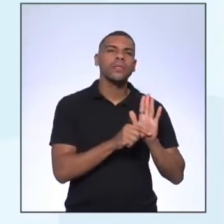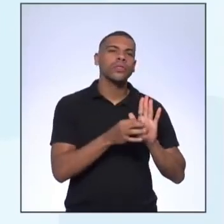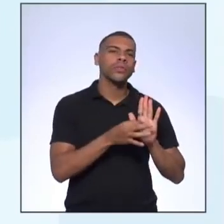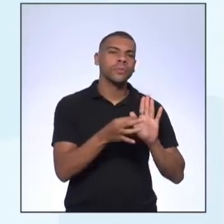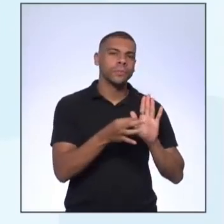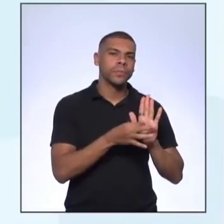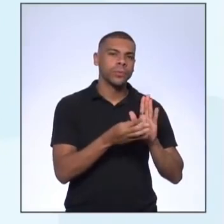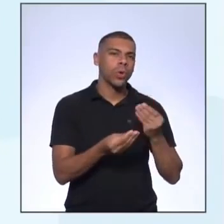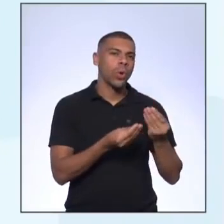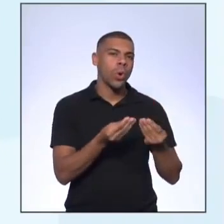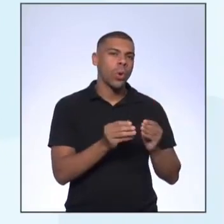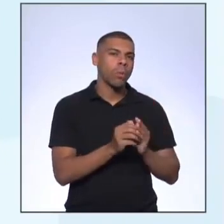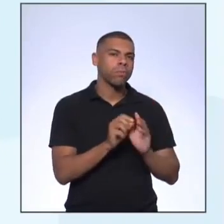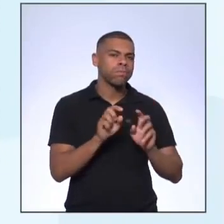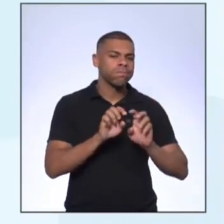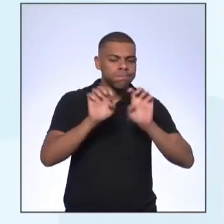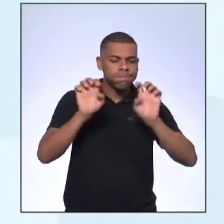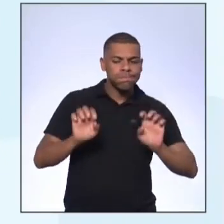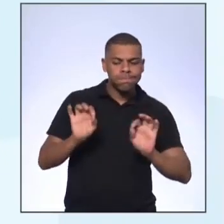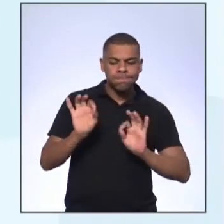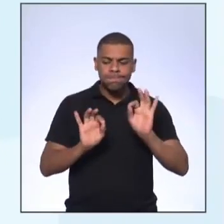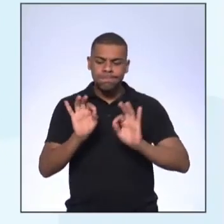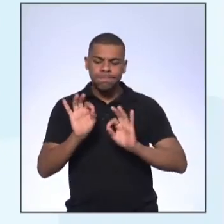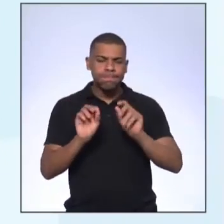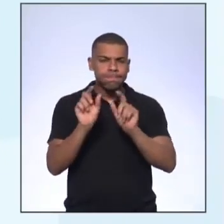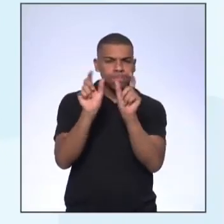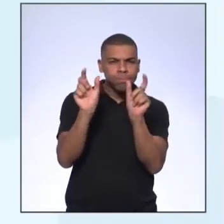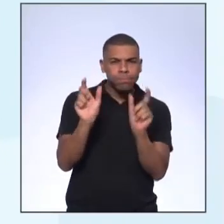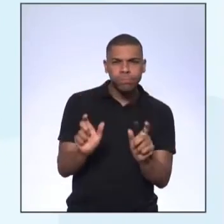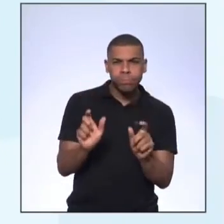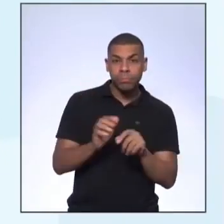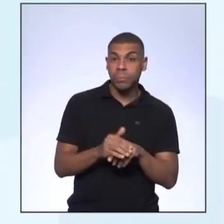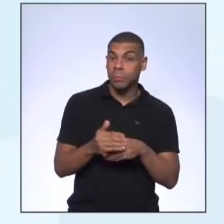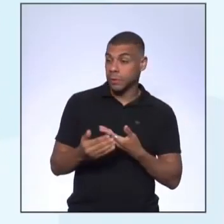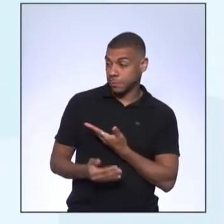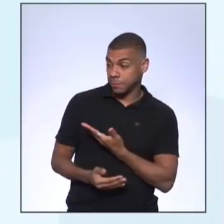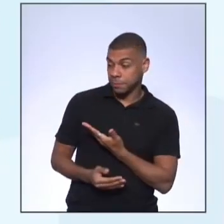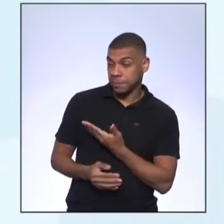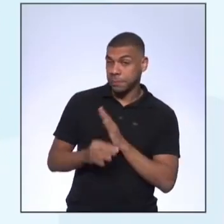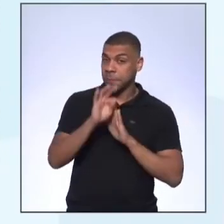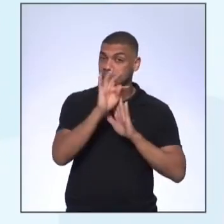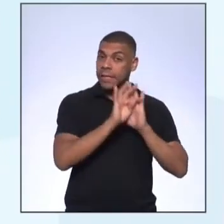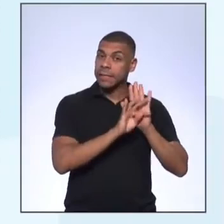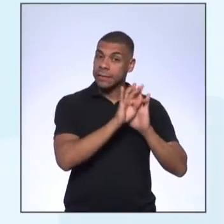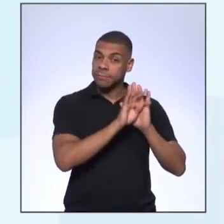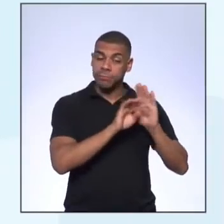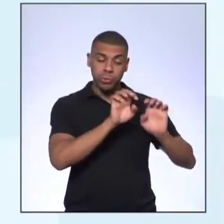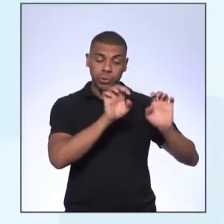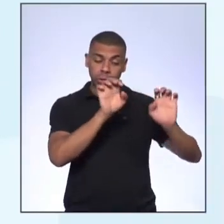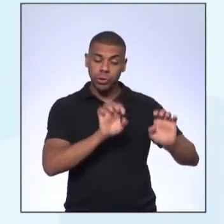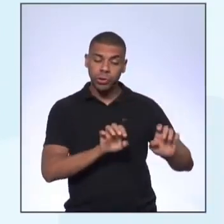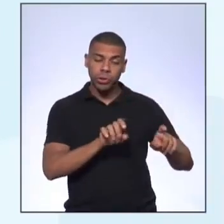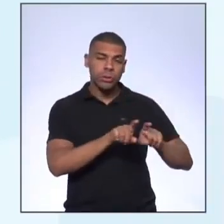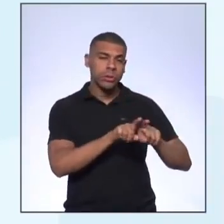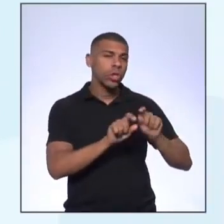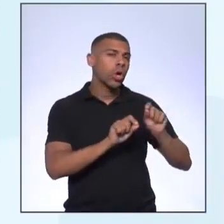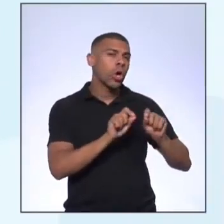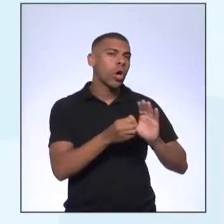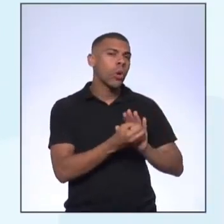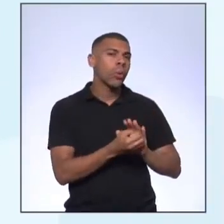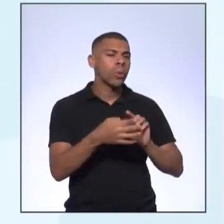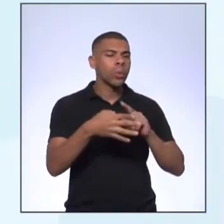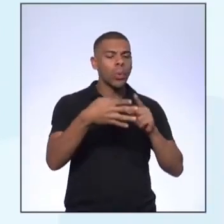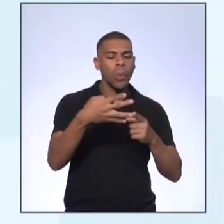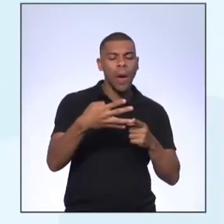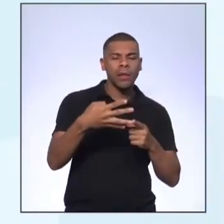verdade, como que ele é organizado? Esse tipo de texto, com frequência, é estruturado didaticamente 4 ou